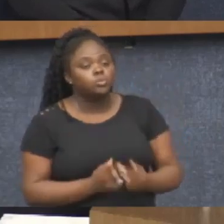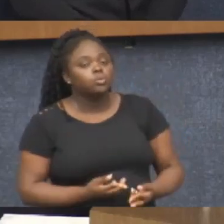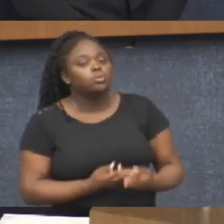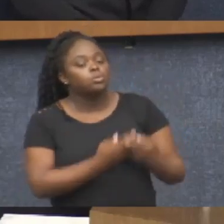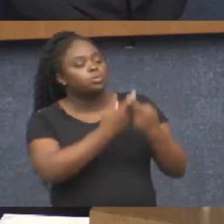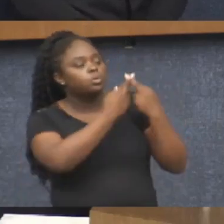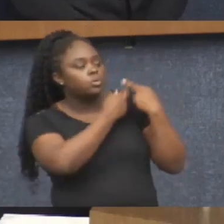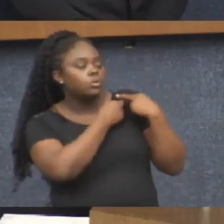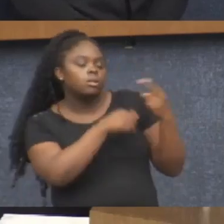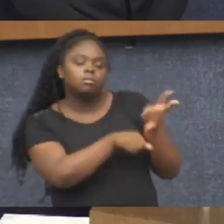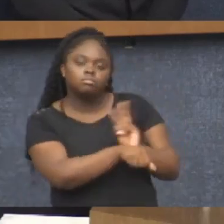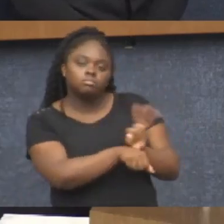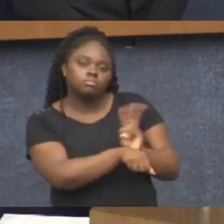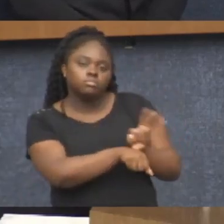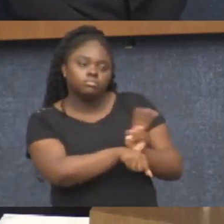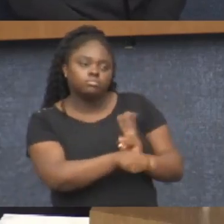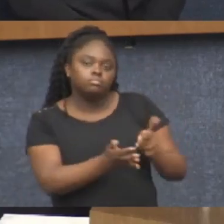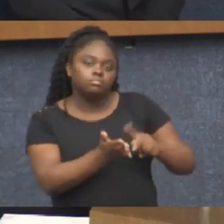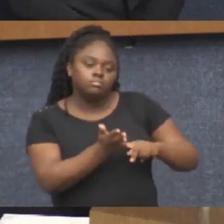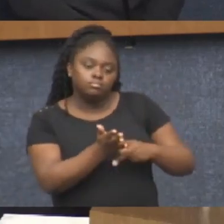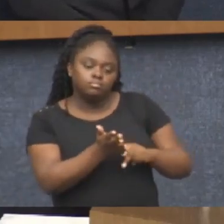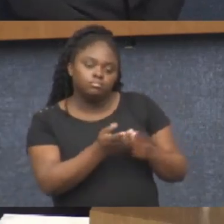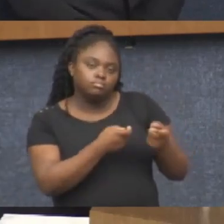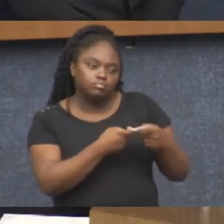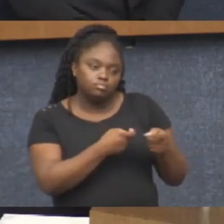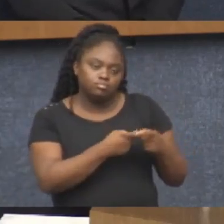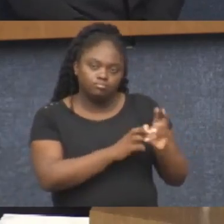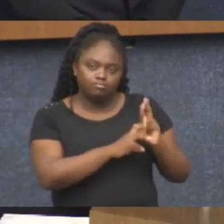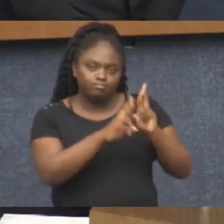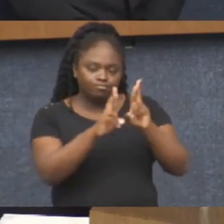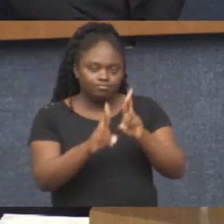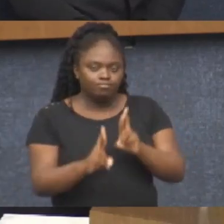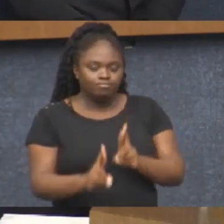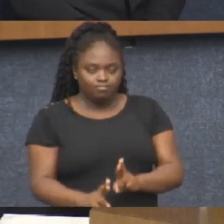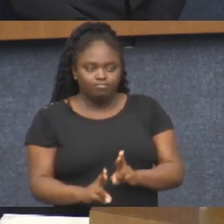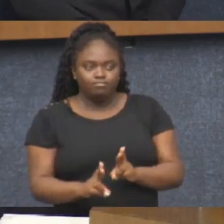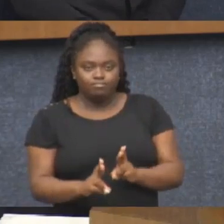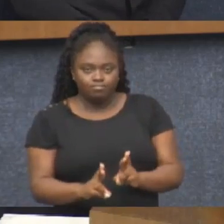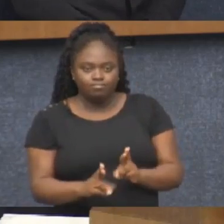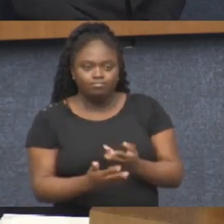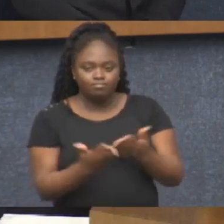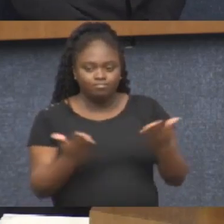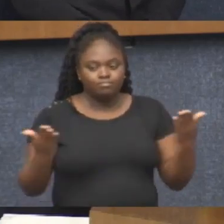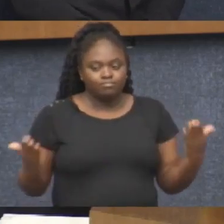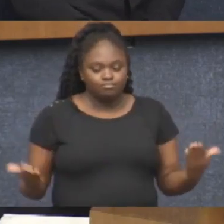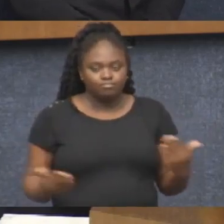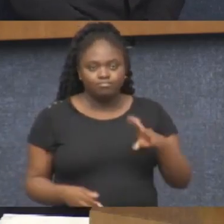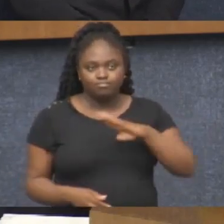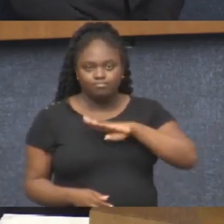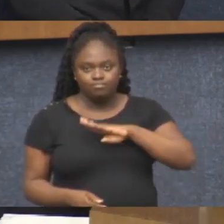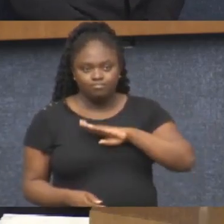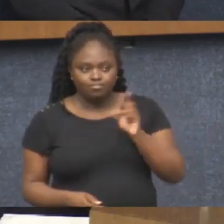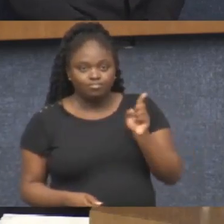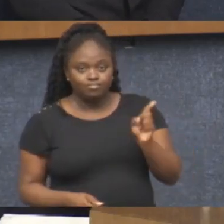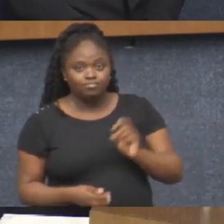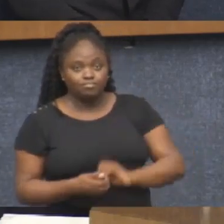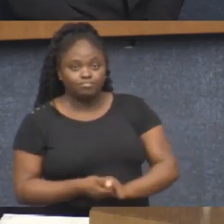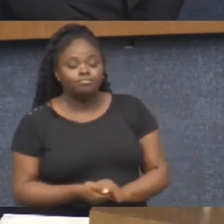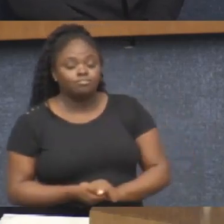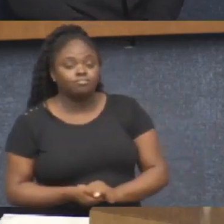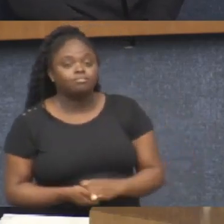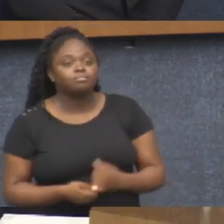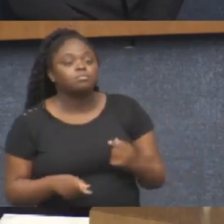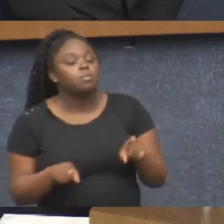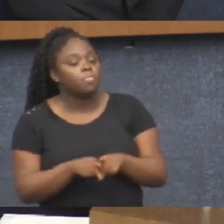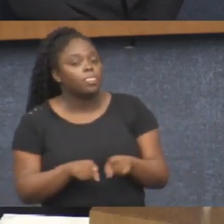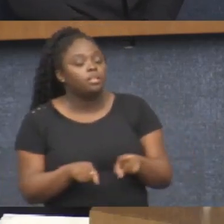lá da diretoria, lá do Sindicato dos Médicos, na representação de vocês, colegas lá, né? Sou